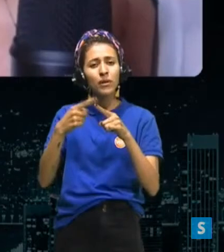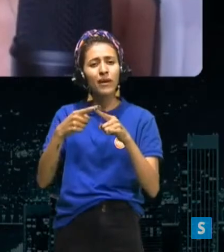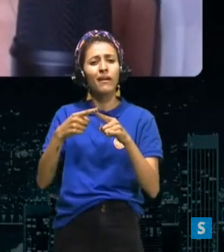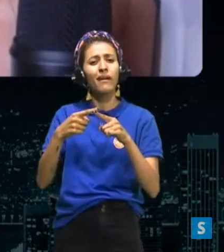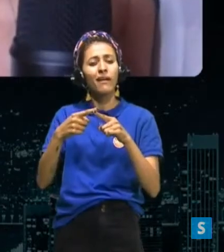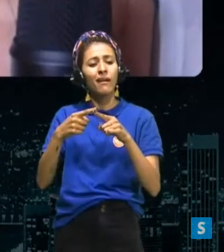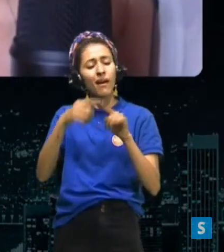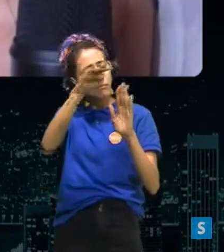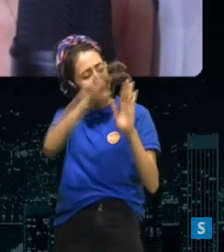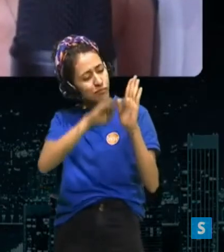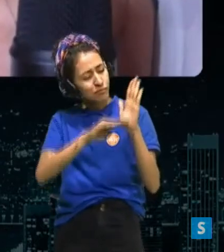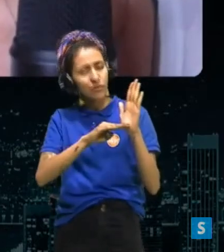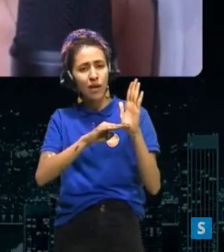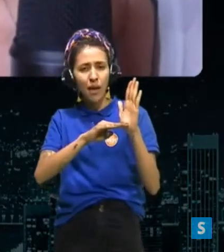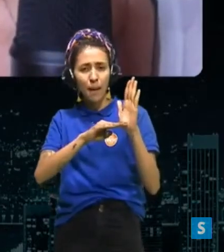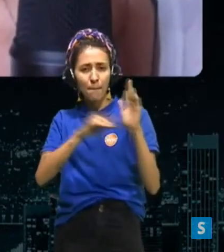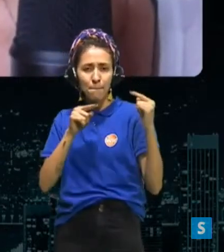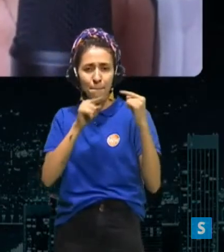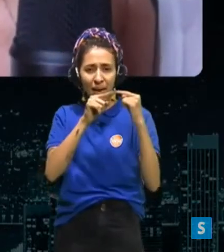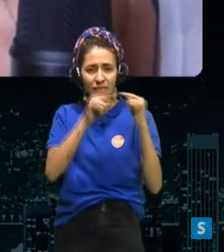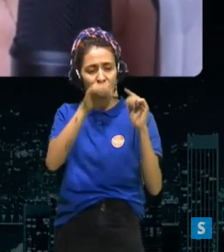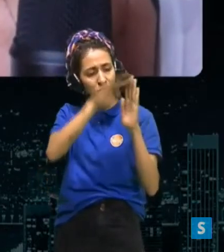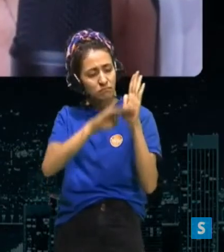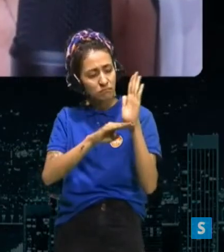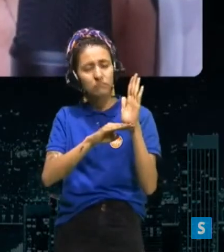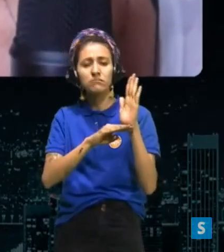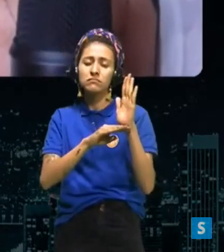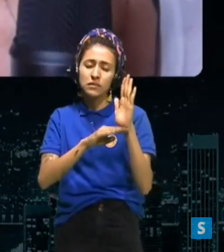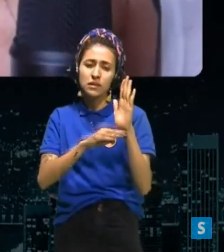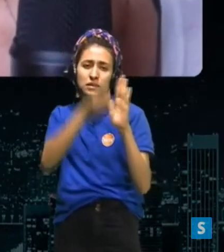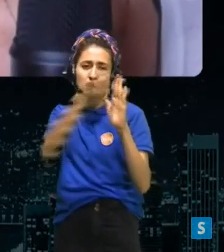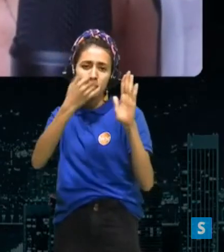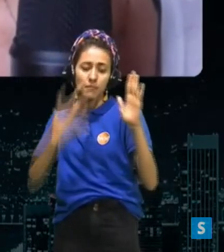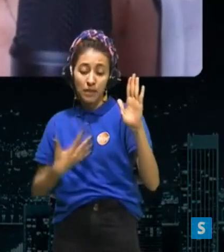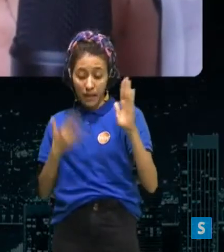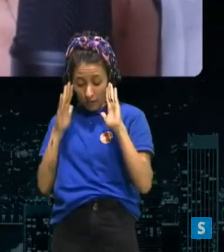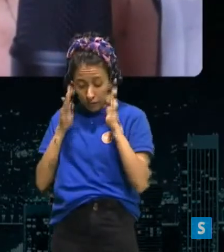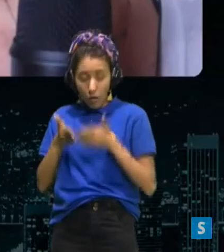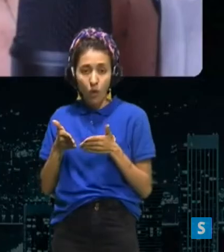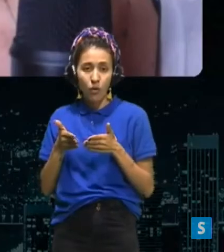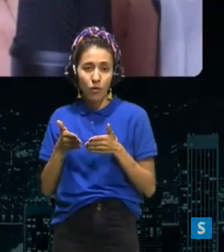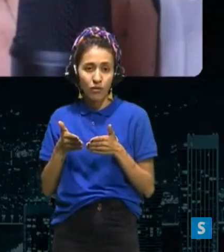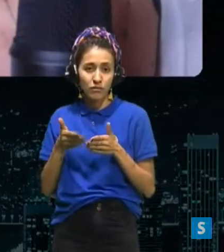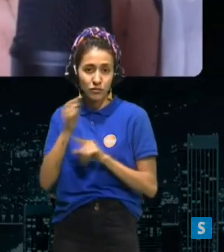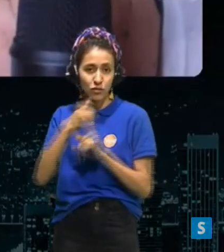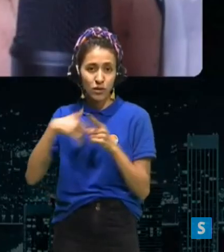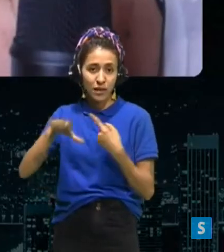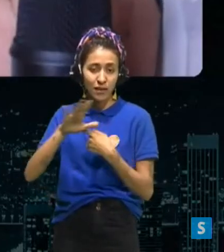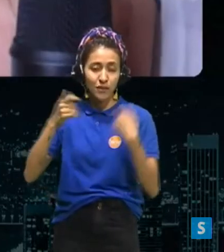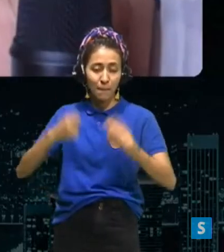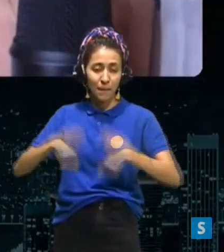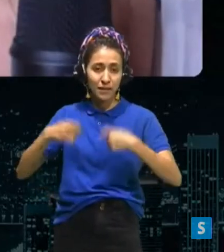focar então um que é muito querido a mim é gerar